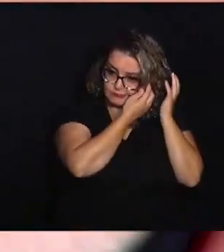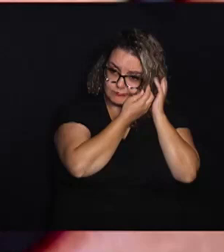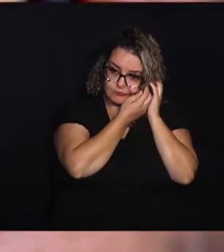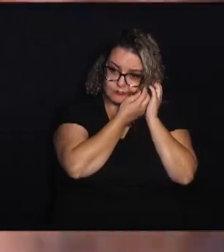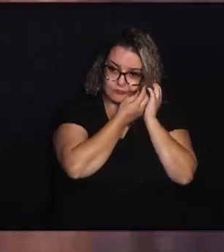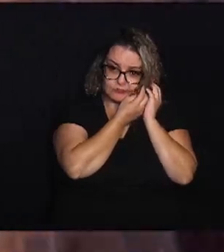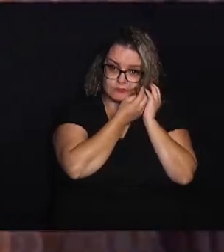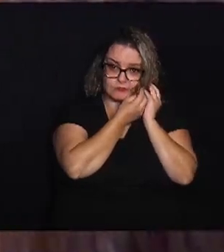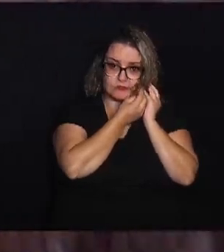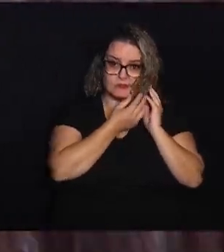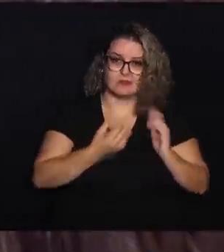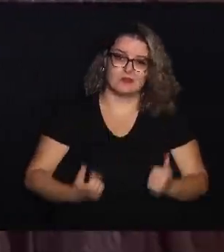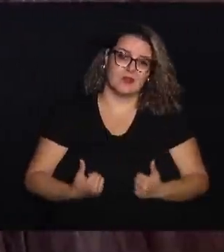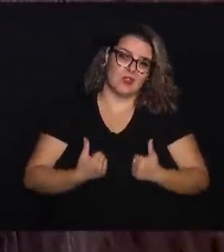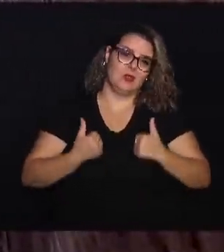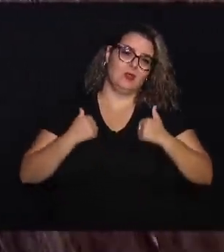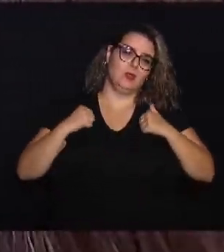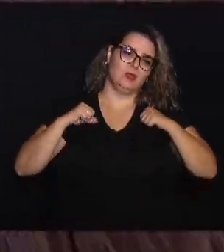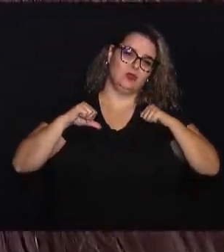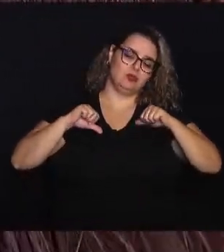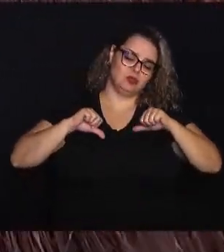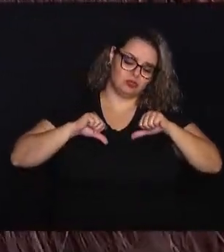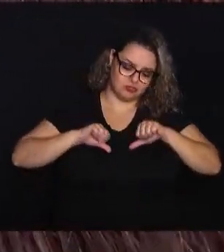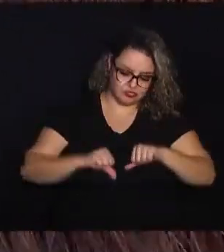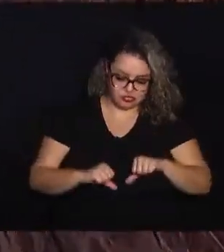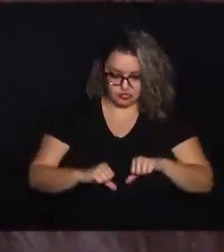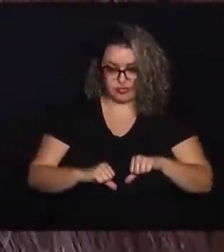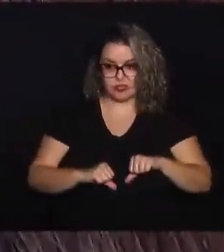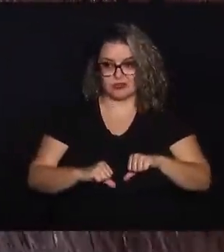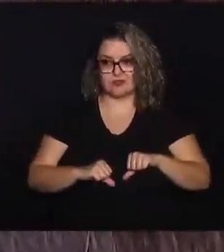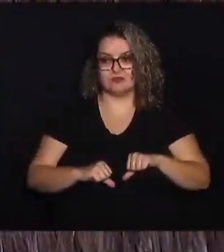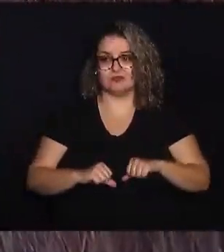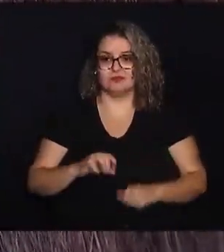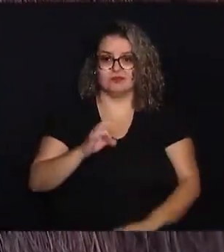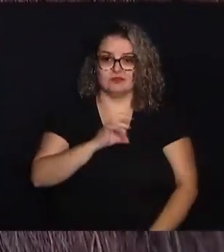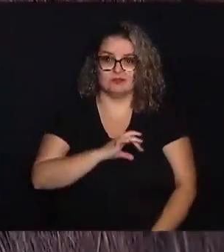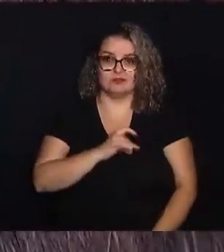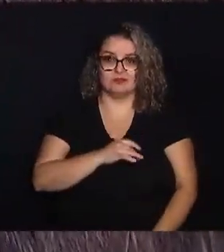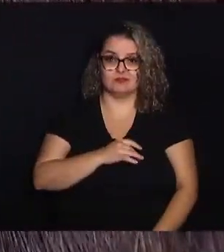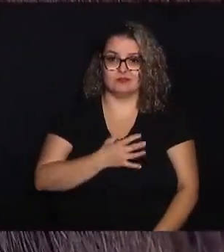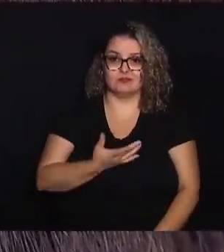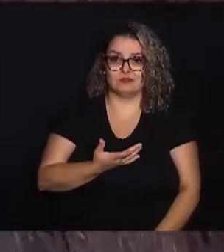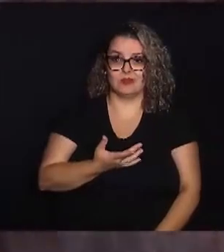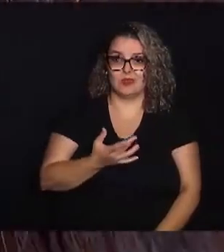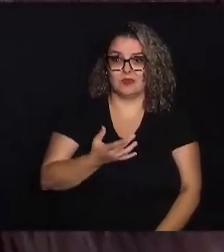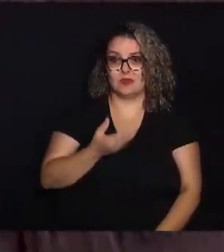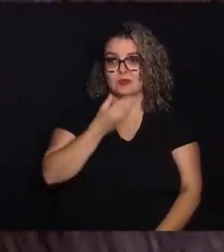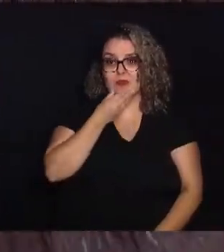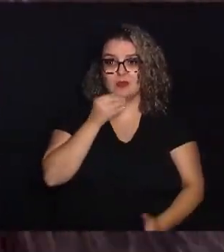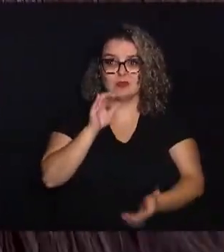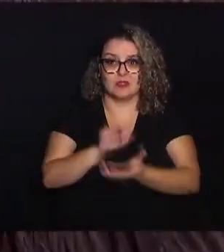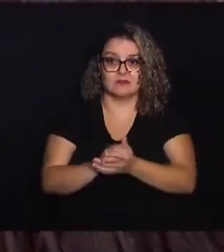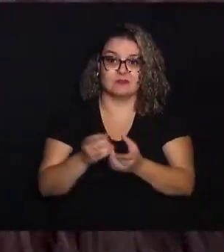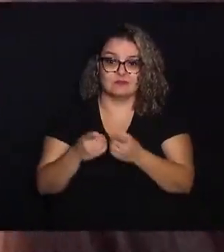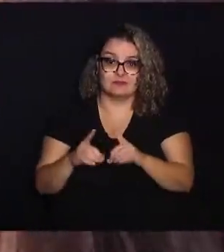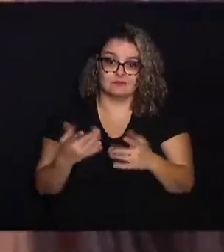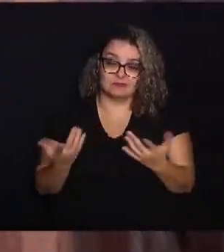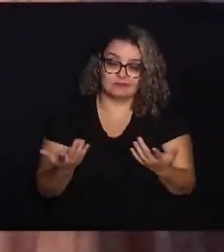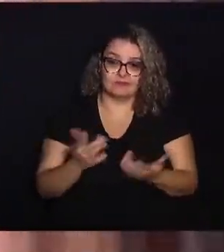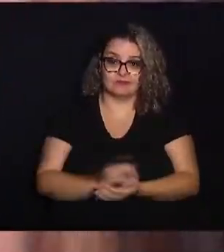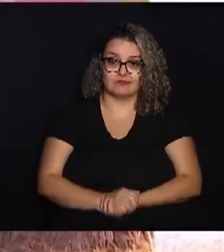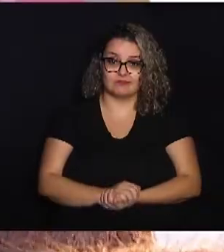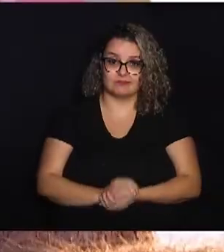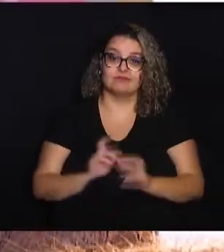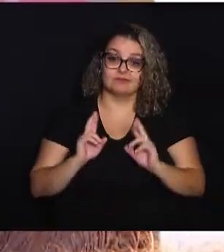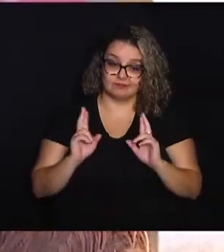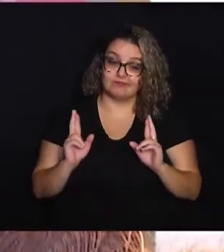ficou a autoestima foi lá embaixo, né? Fiquei com medo, meu marido me deixar, mas foi